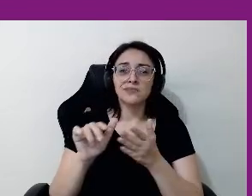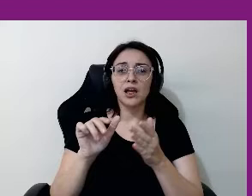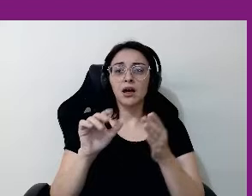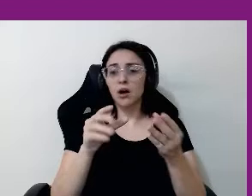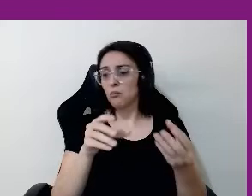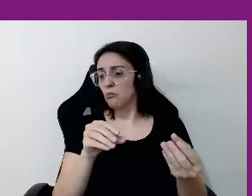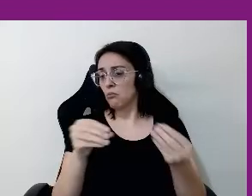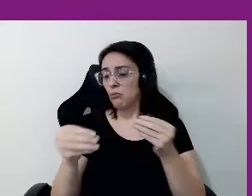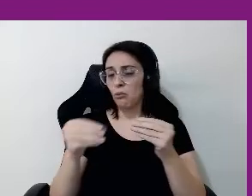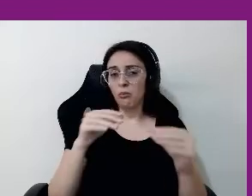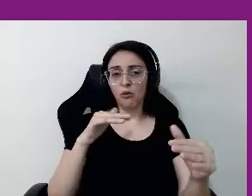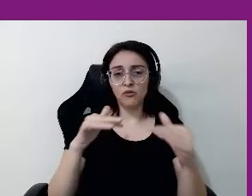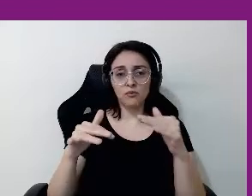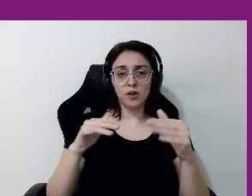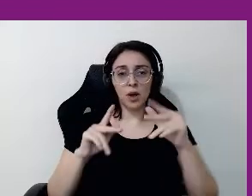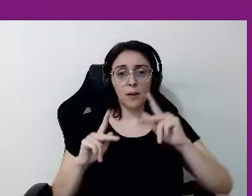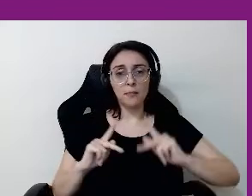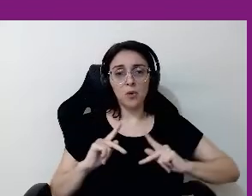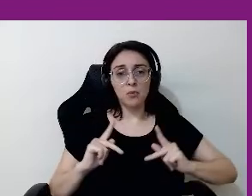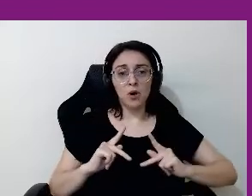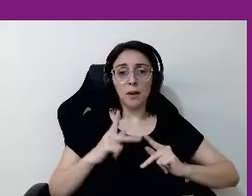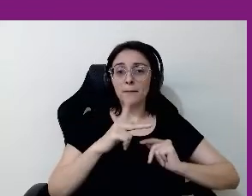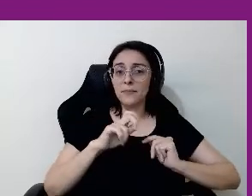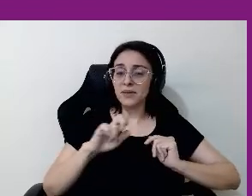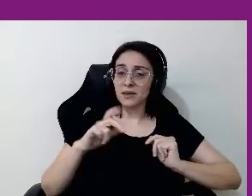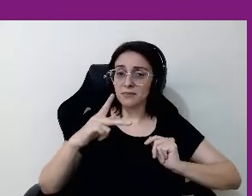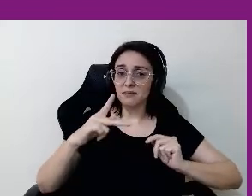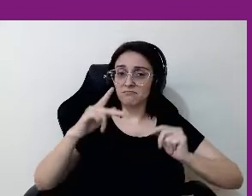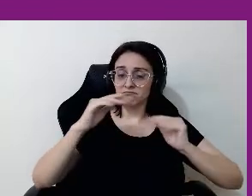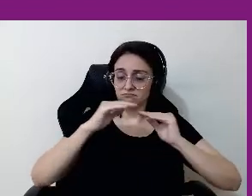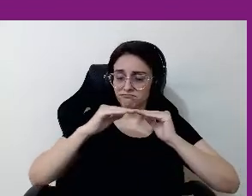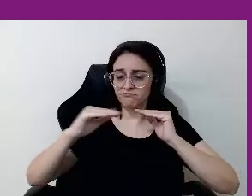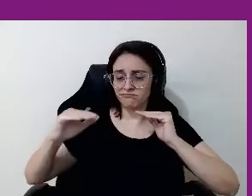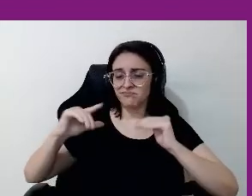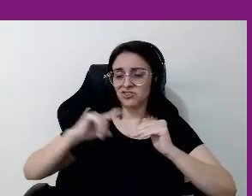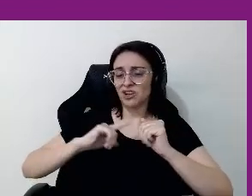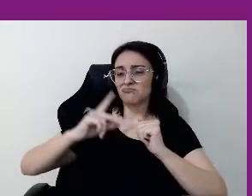que o pulmão ele tem um PIP ideal, né, isso desde